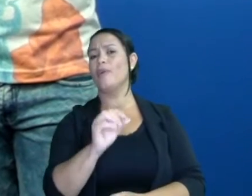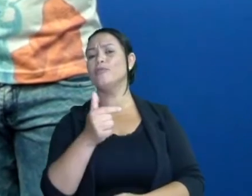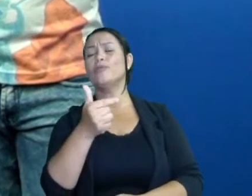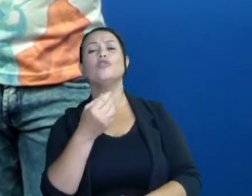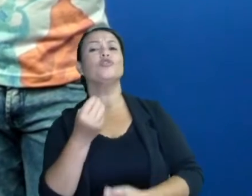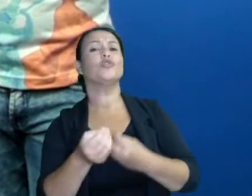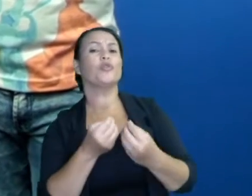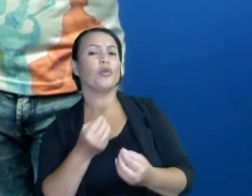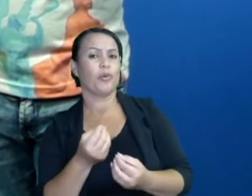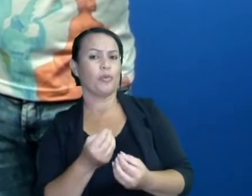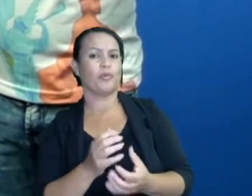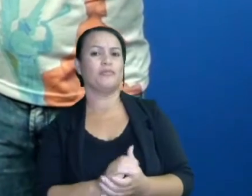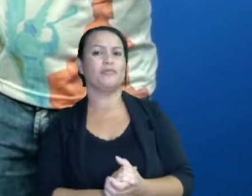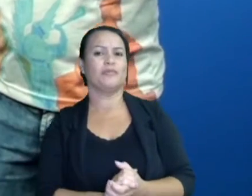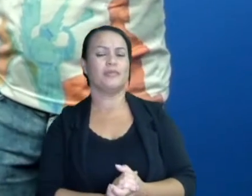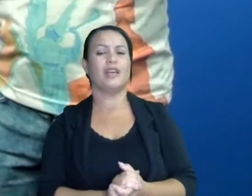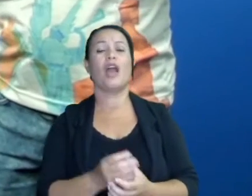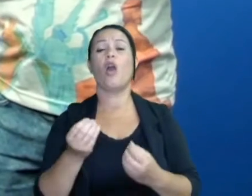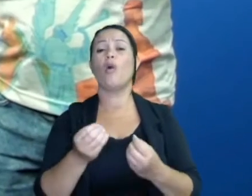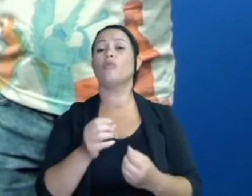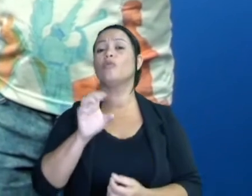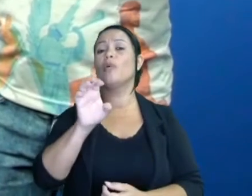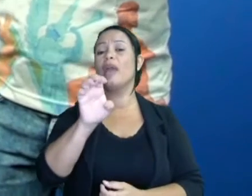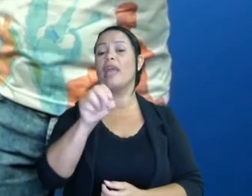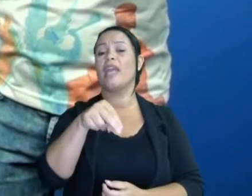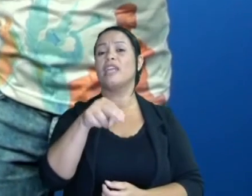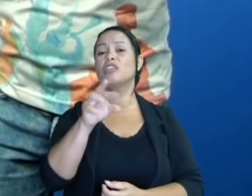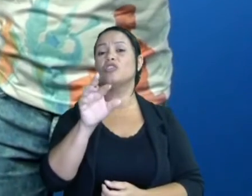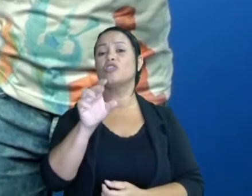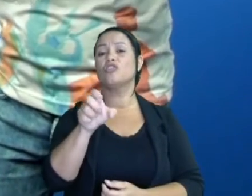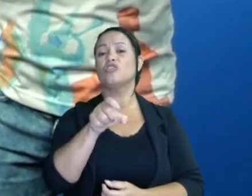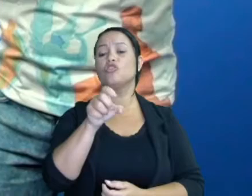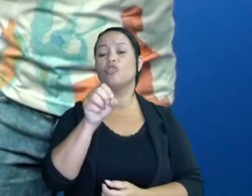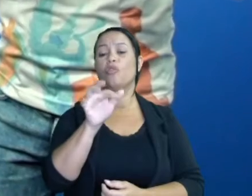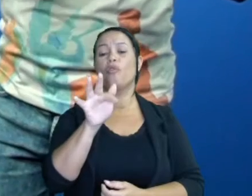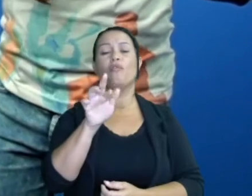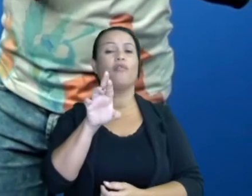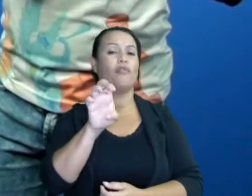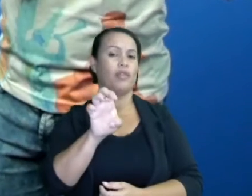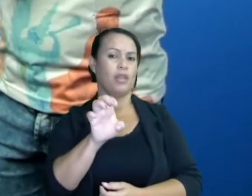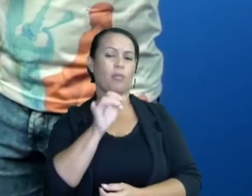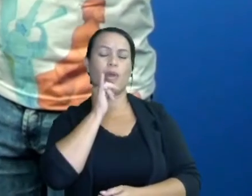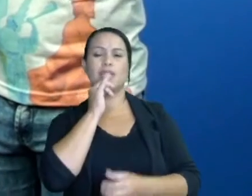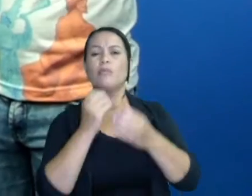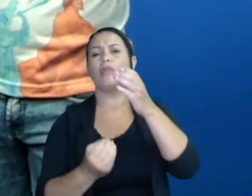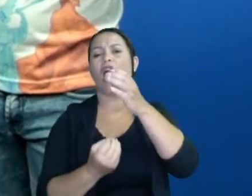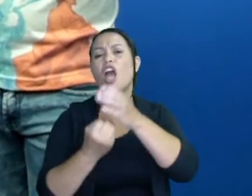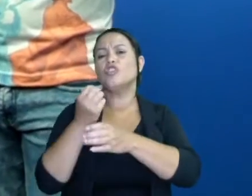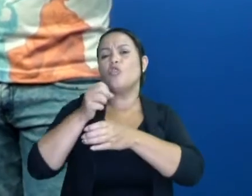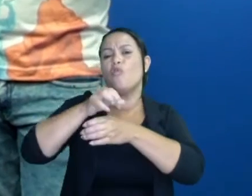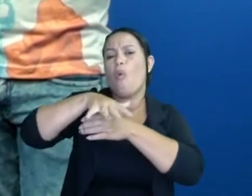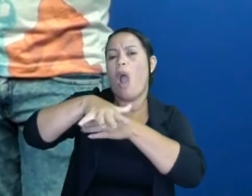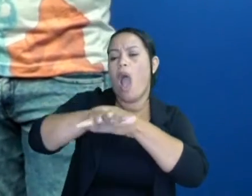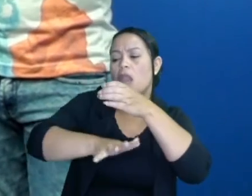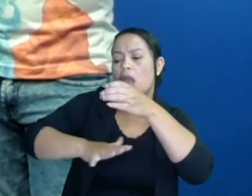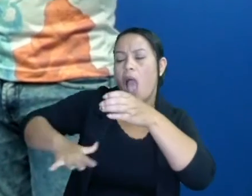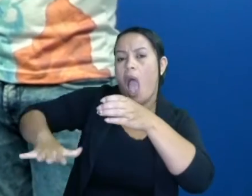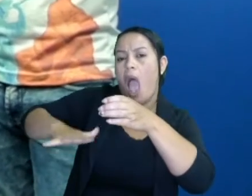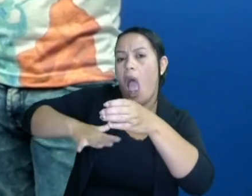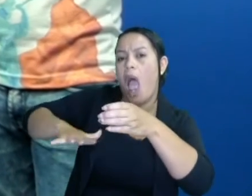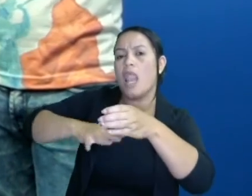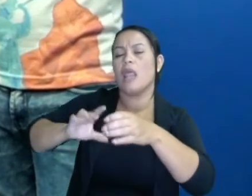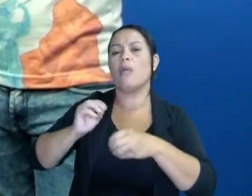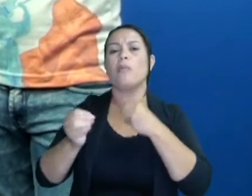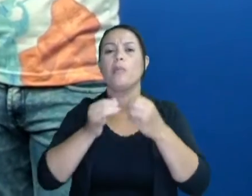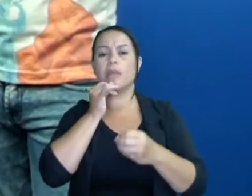eles respiram advém do enxofre, em regiões vulcânicas, por exemplo. Mas voltando para o oxigênio,